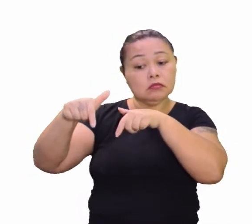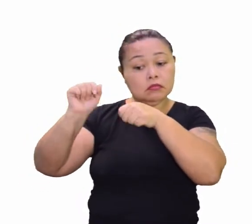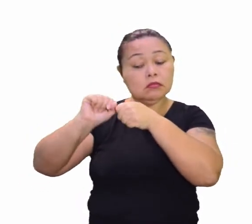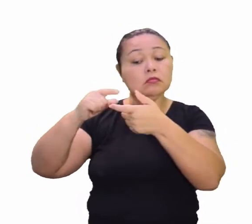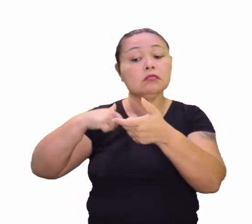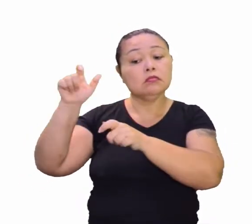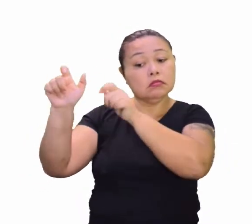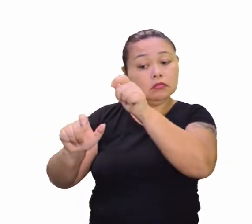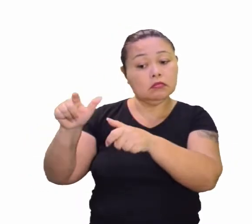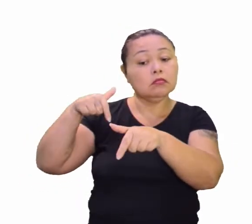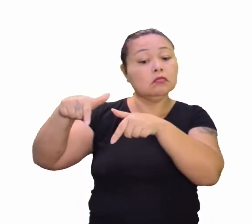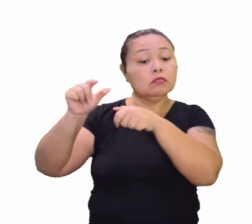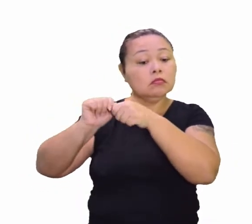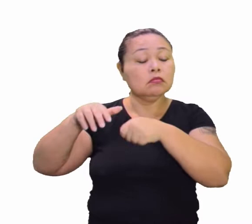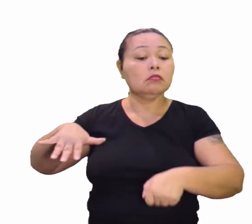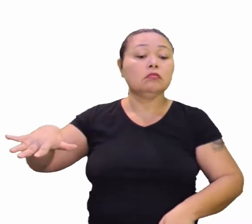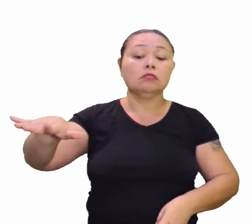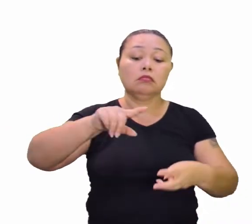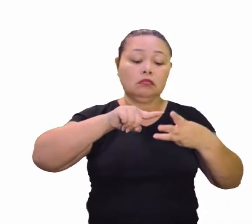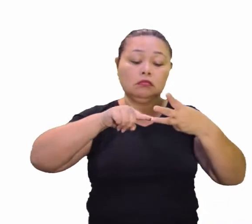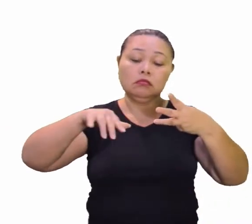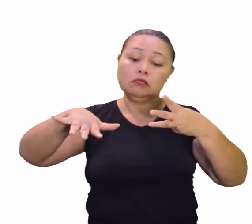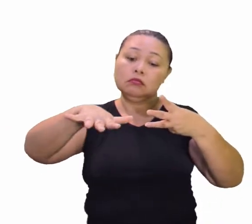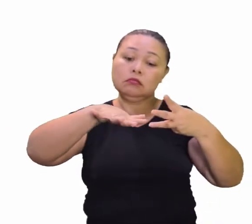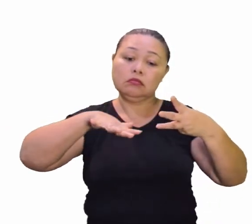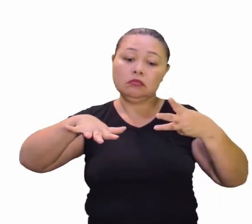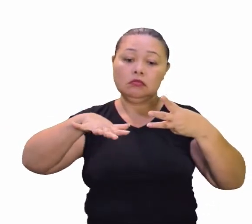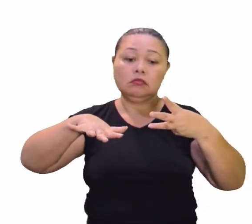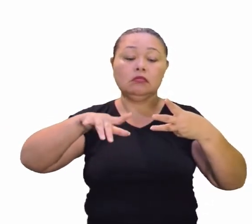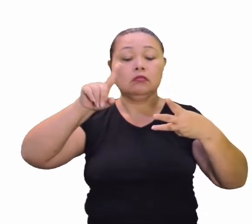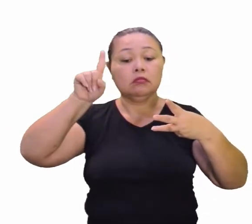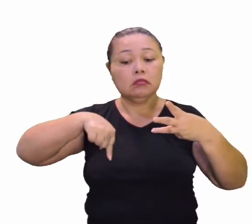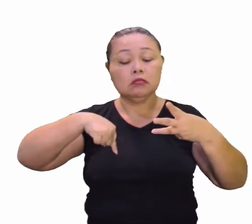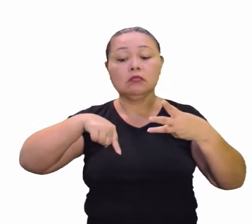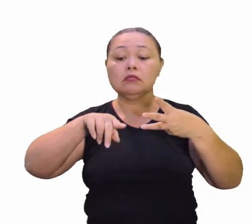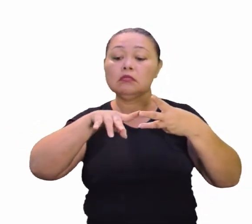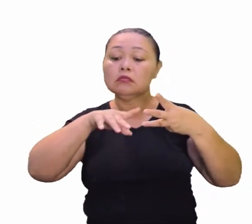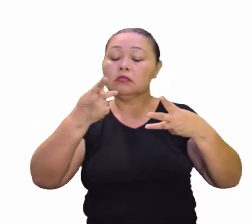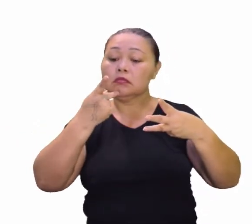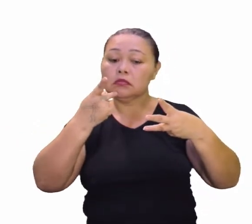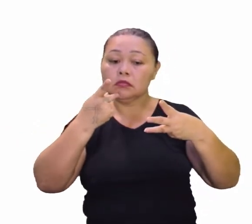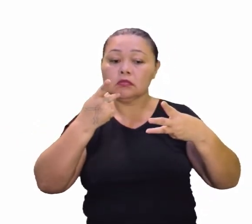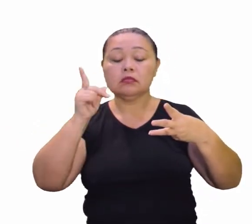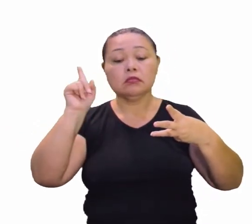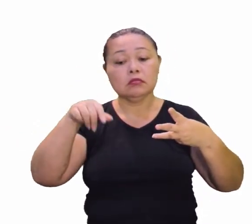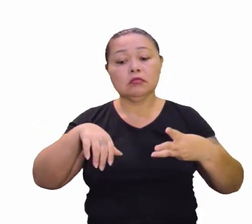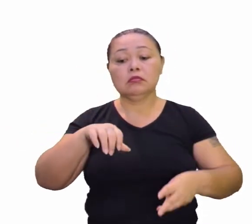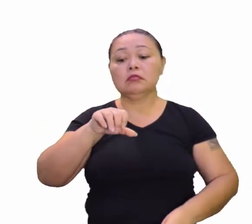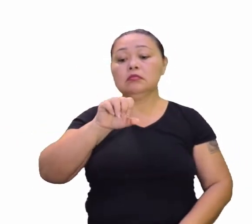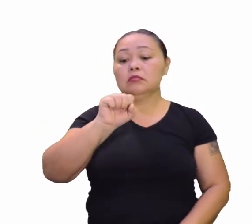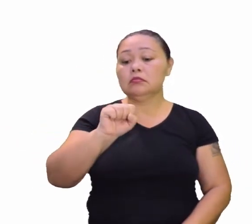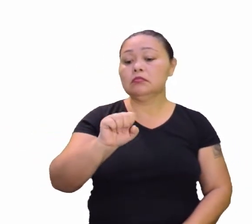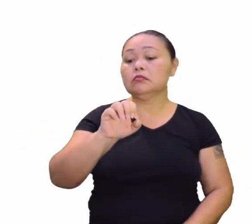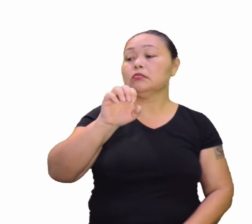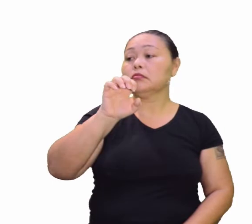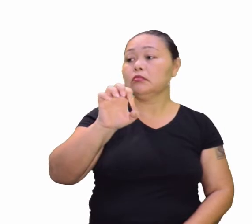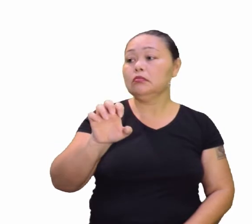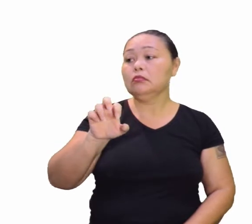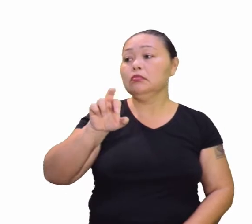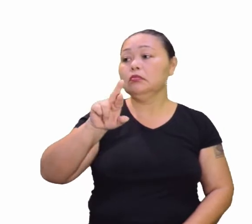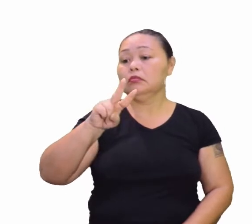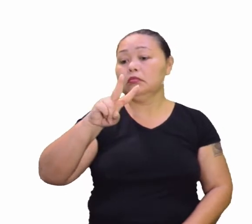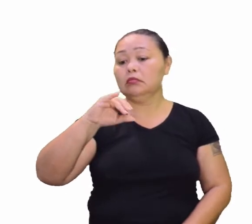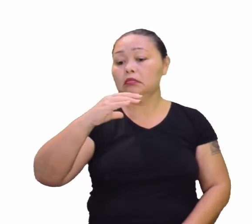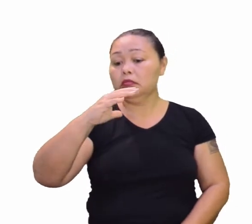de Rondônia, está no setor terciário, que é aquele setor que o professor Jorge falou há pouco, de serviços e